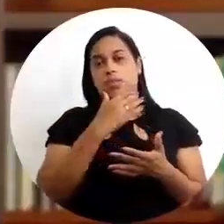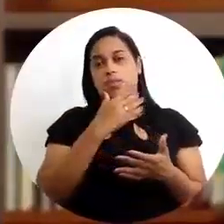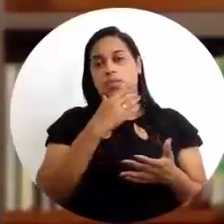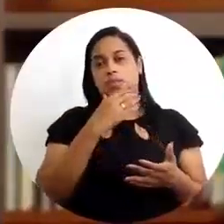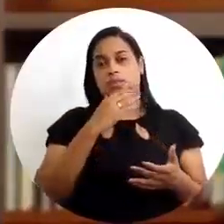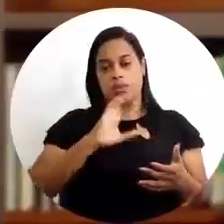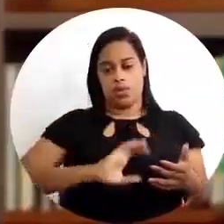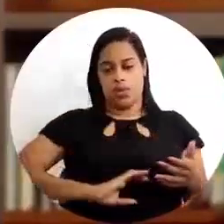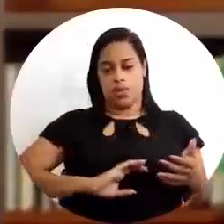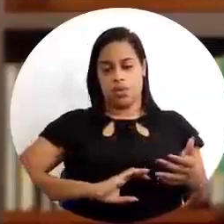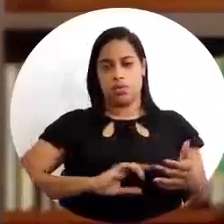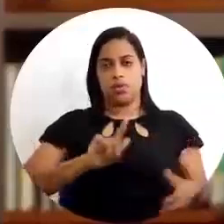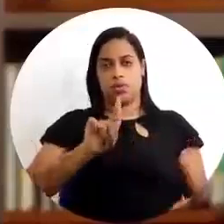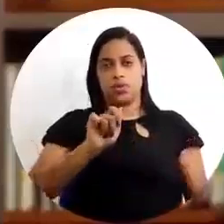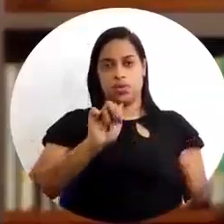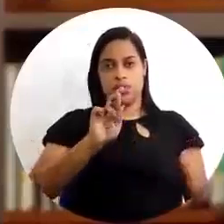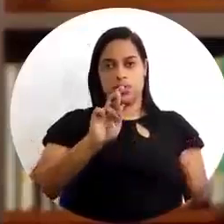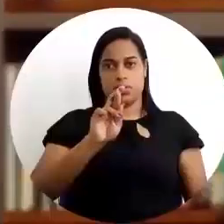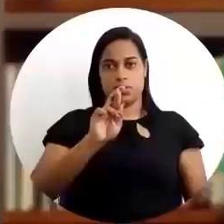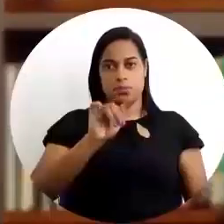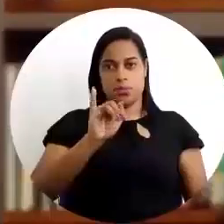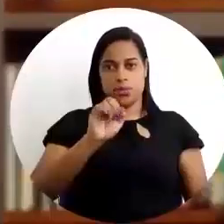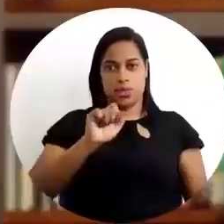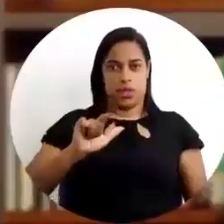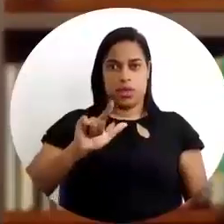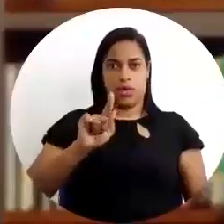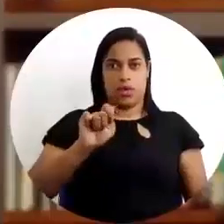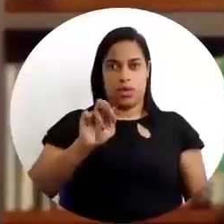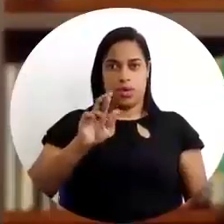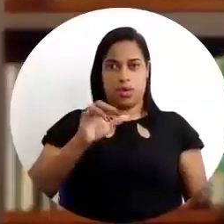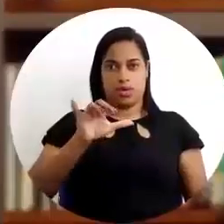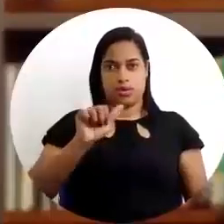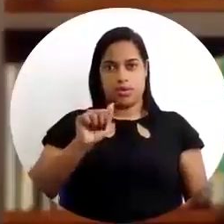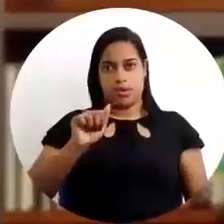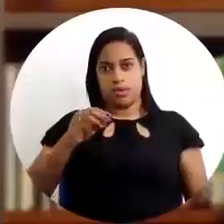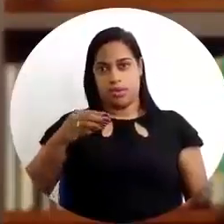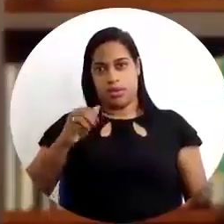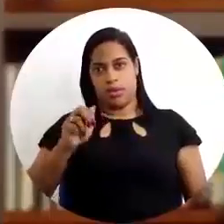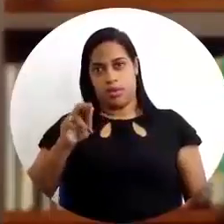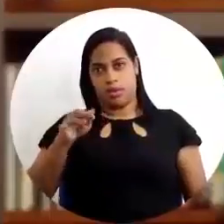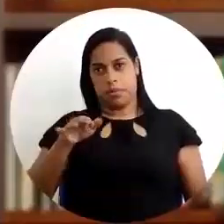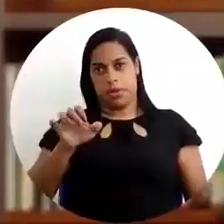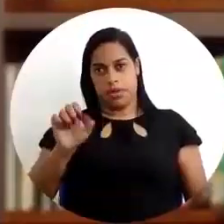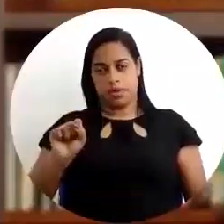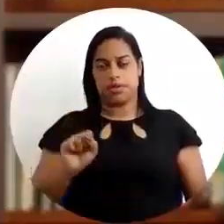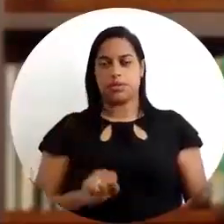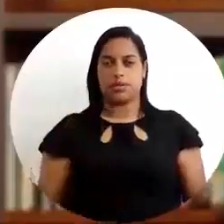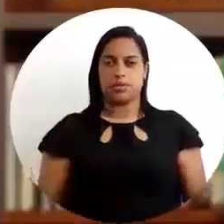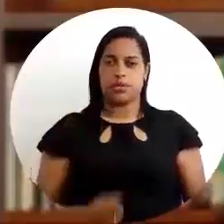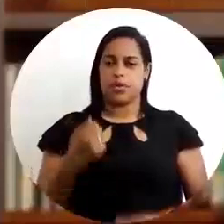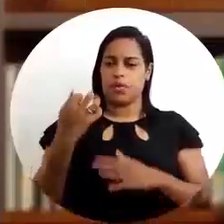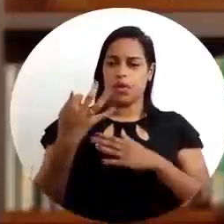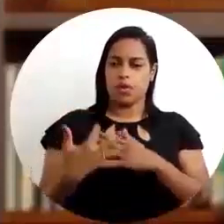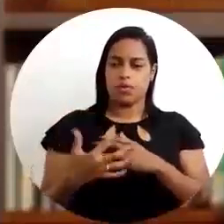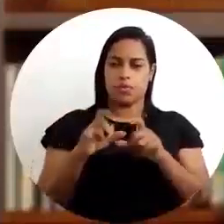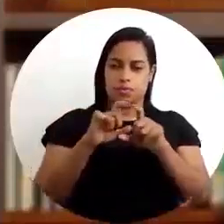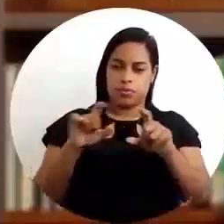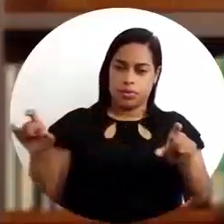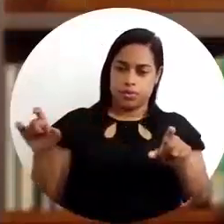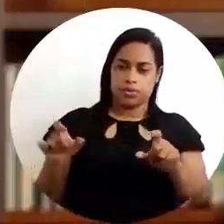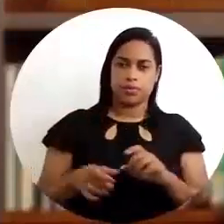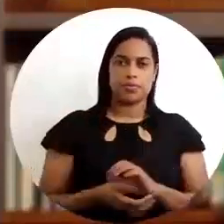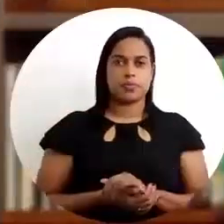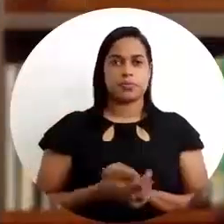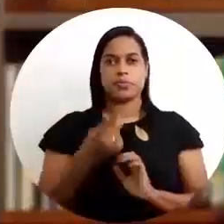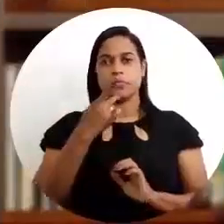colombiano chamado Gabriel García Márquez. Vocês têm no caderno uma citação, ela é maior, mas eu vou falar apenas um fragmento dele,